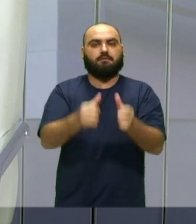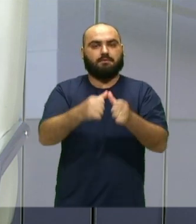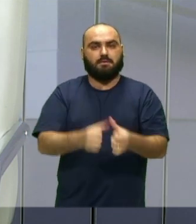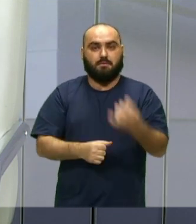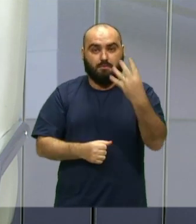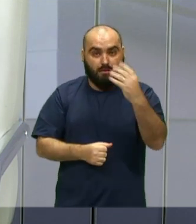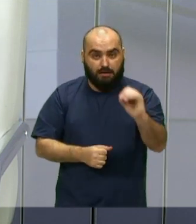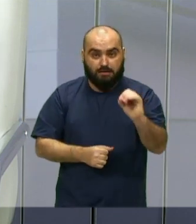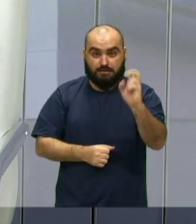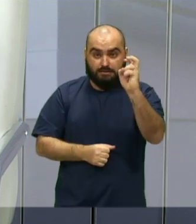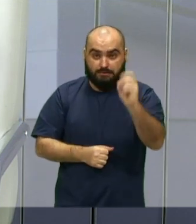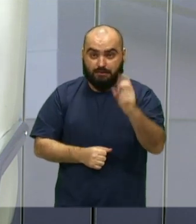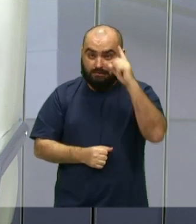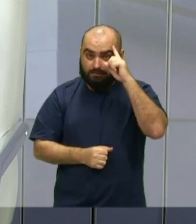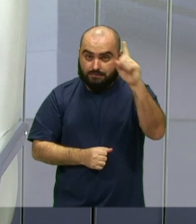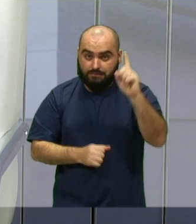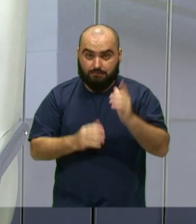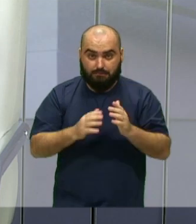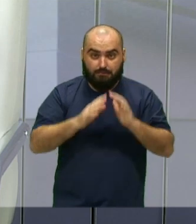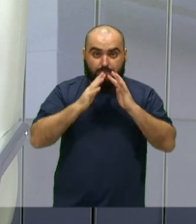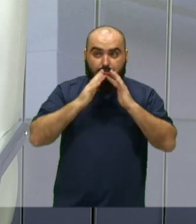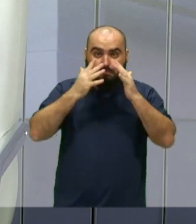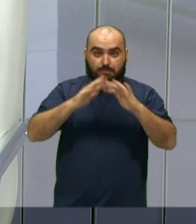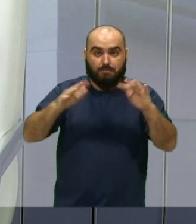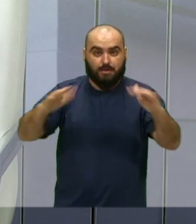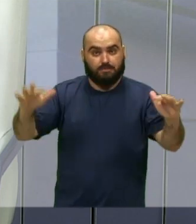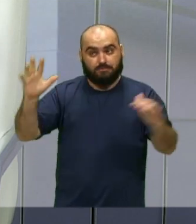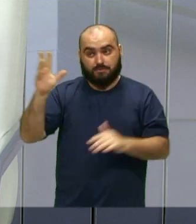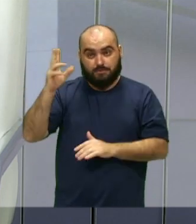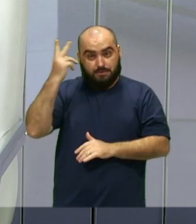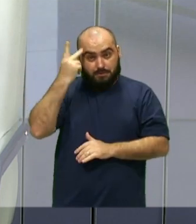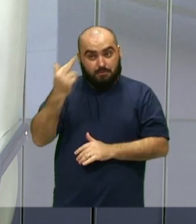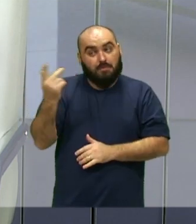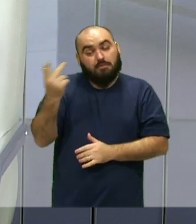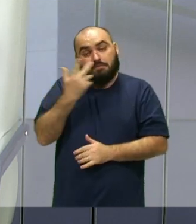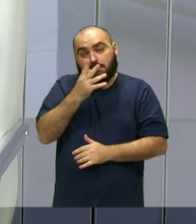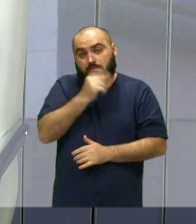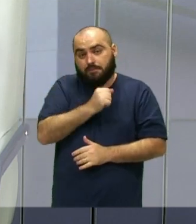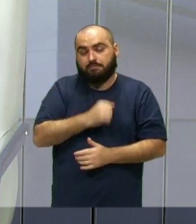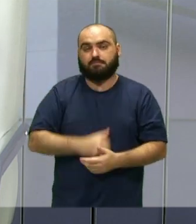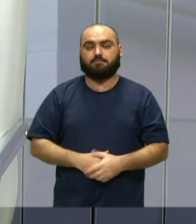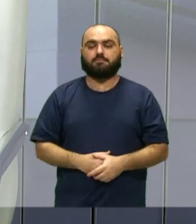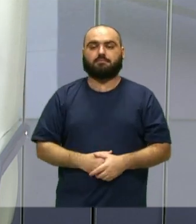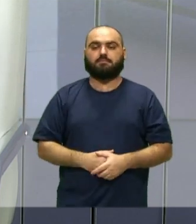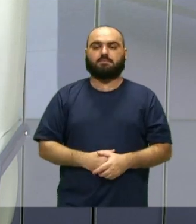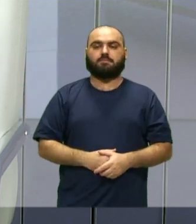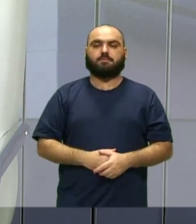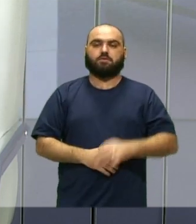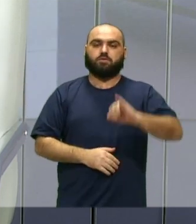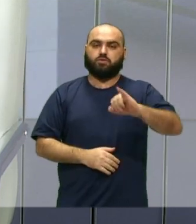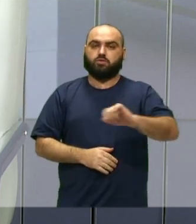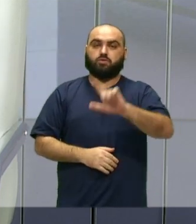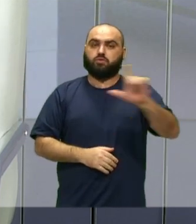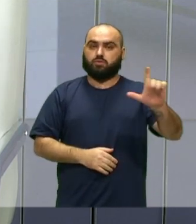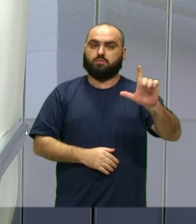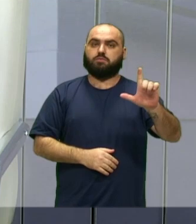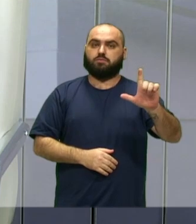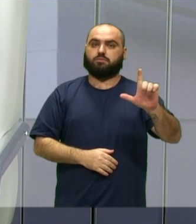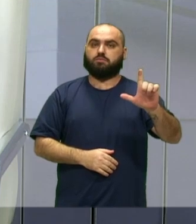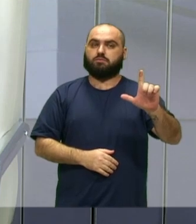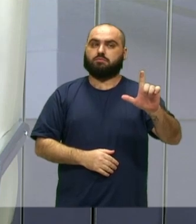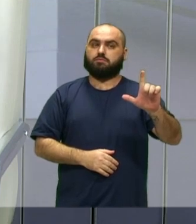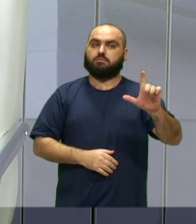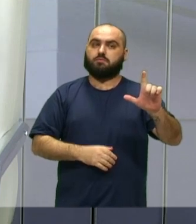dias no mar. Então é natural que agora demore. A previsão é que melhore para julho, mas a previsão também era para